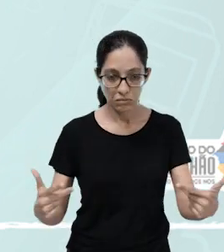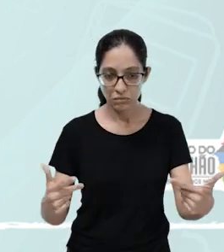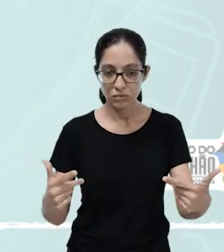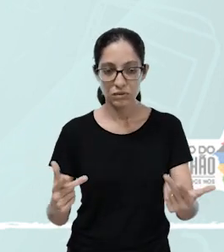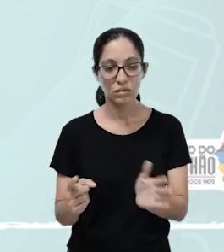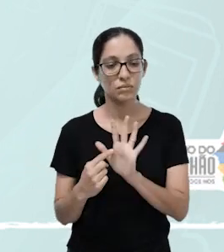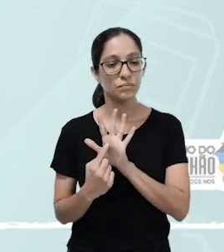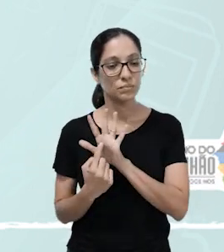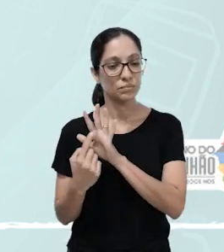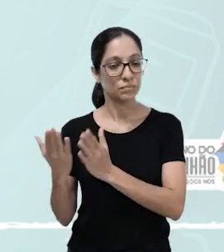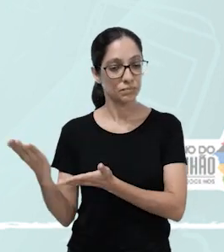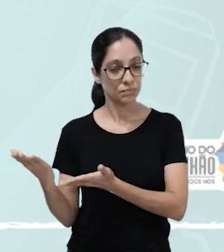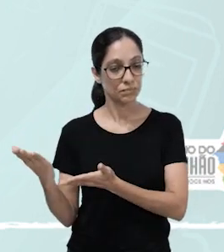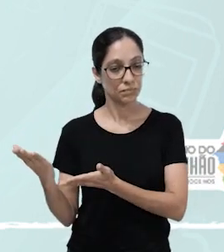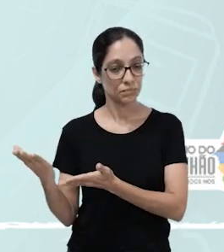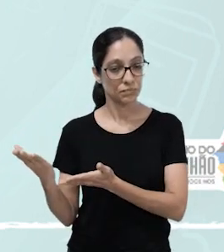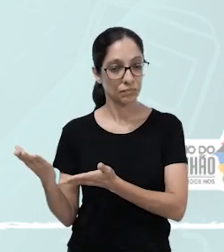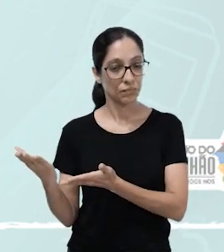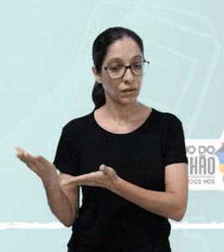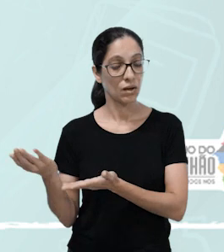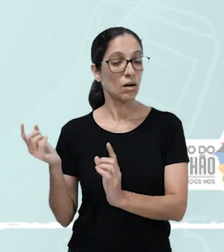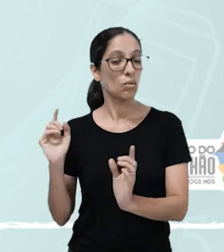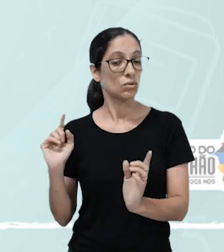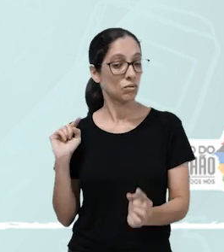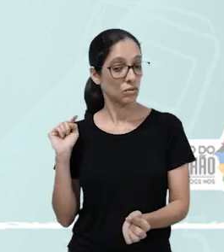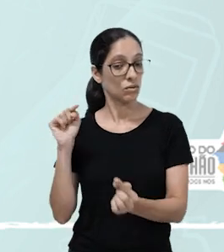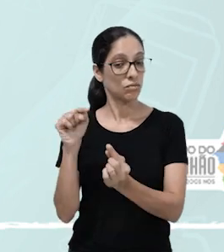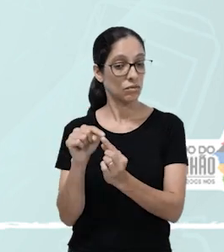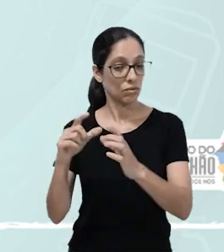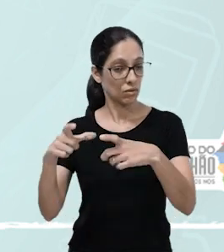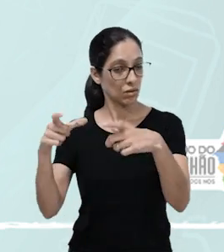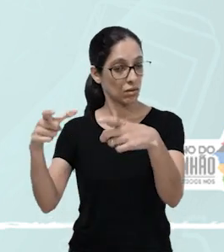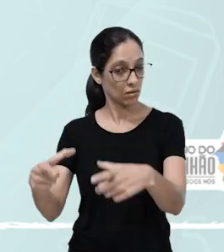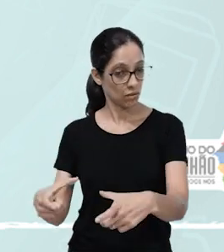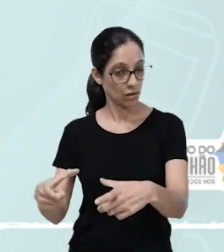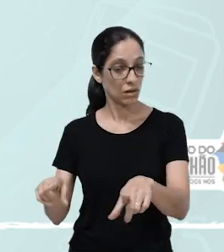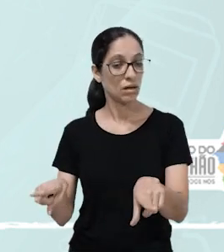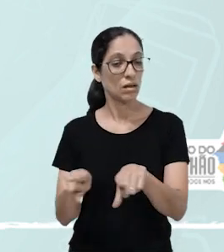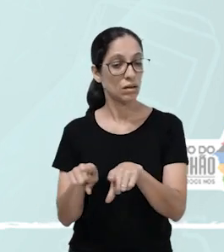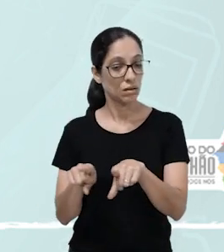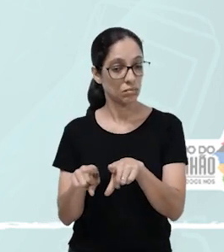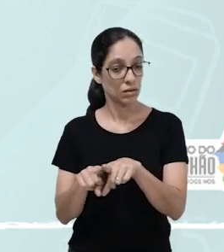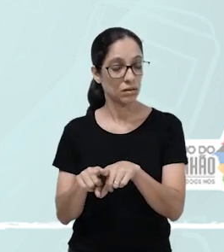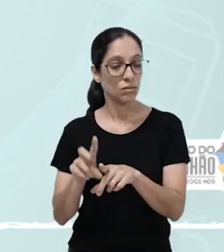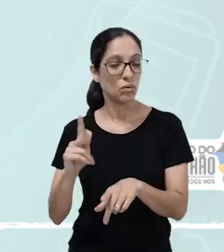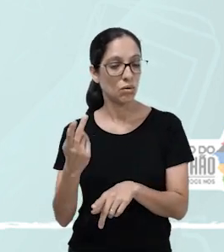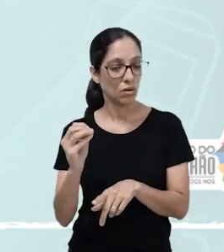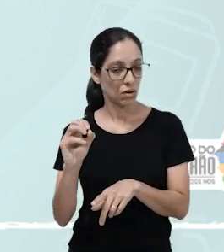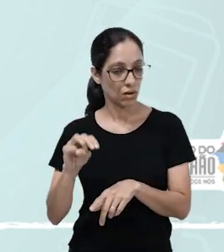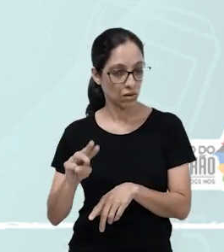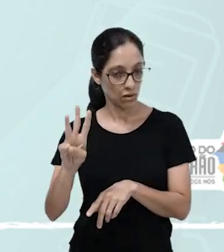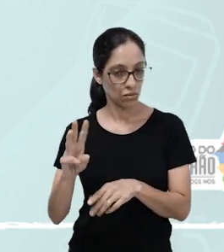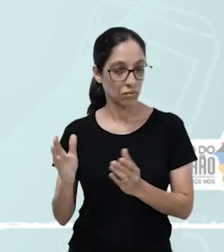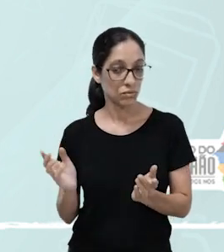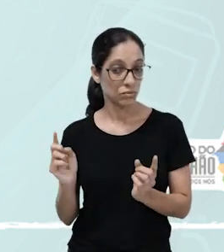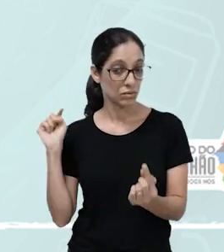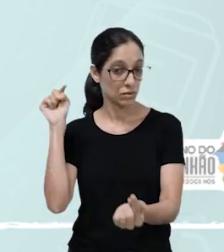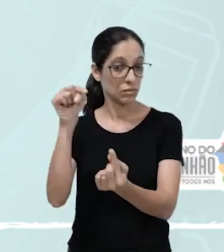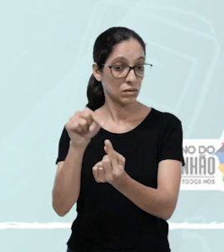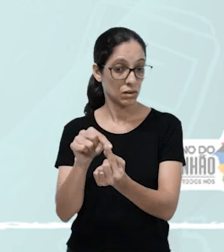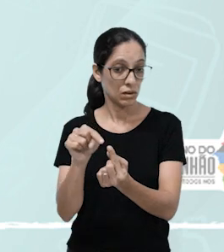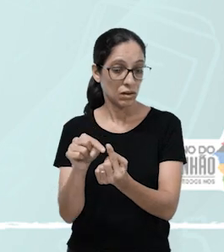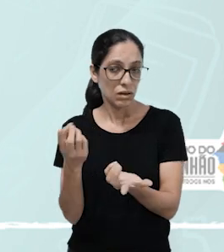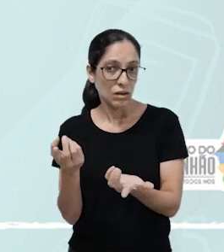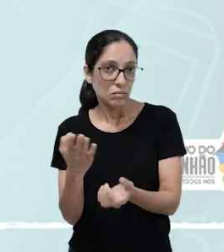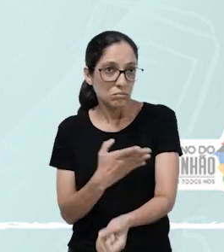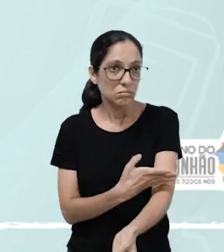coisas. Vou usar o where quando eu quiser me referir a lugar. E vou usar o how quando eu quiser me referir a um modo,